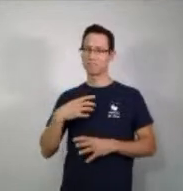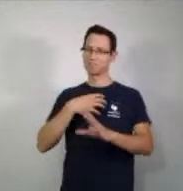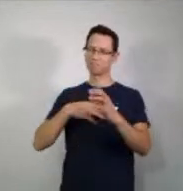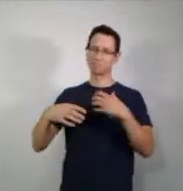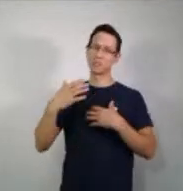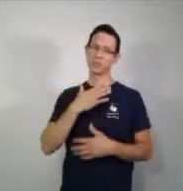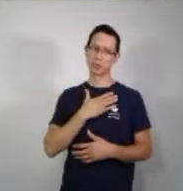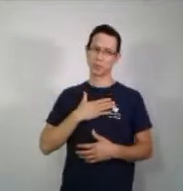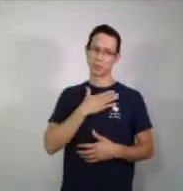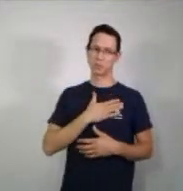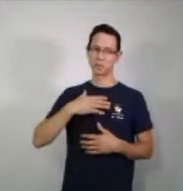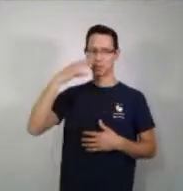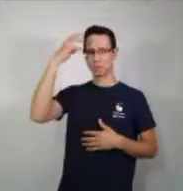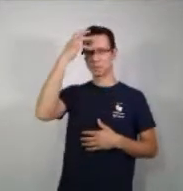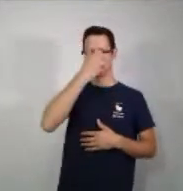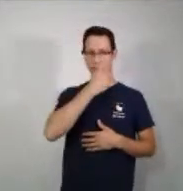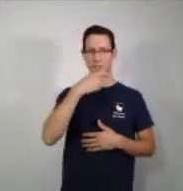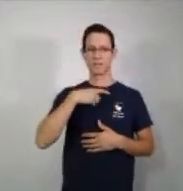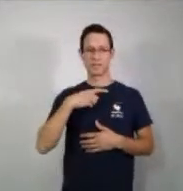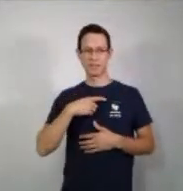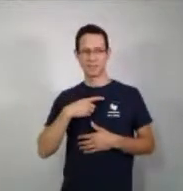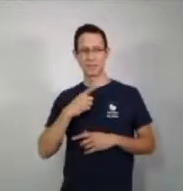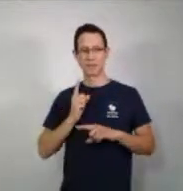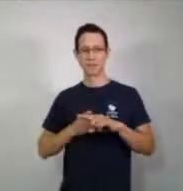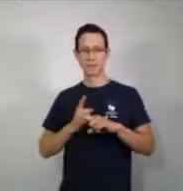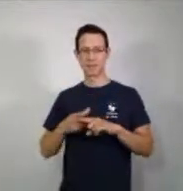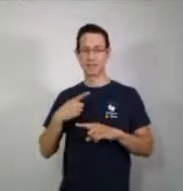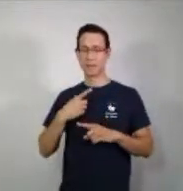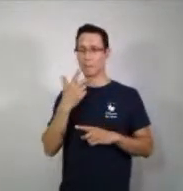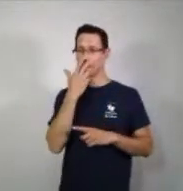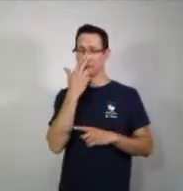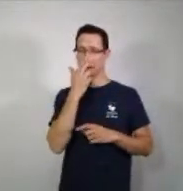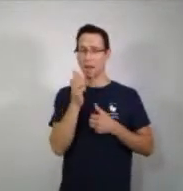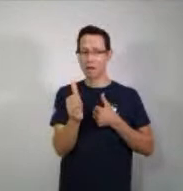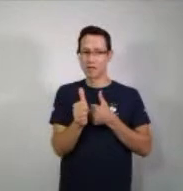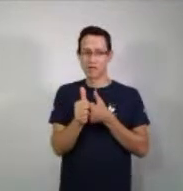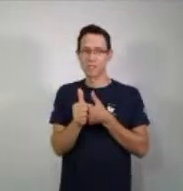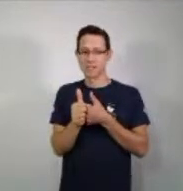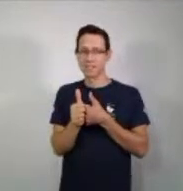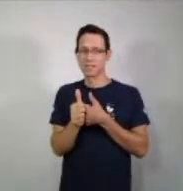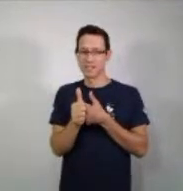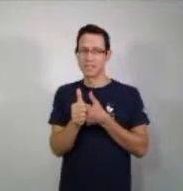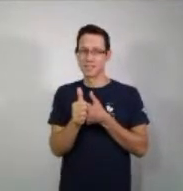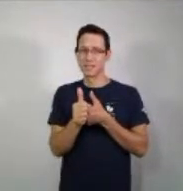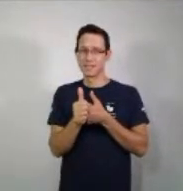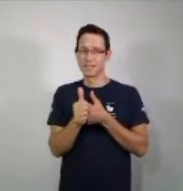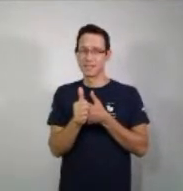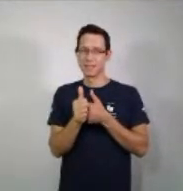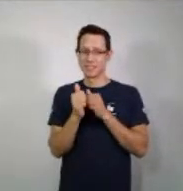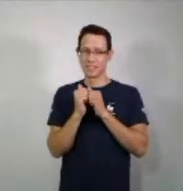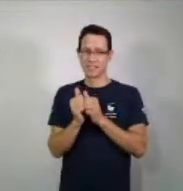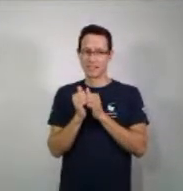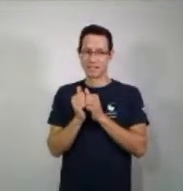muito. Essa foi uma pessoa muito próxima dele, né? Então, até no final do livro, até botei um